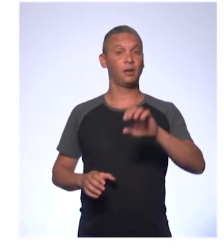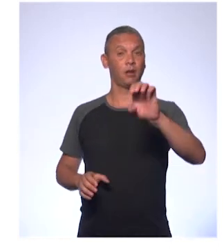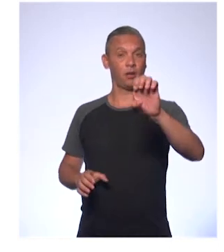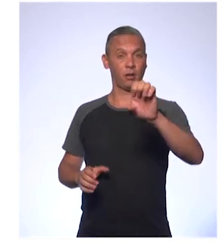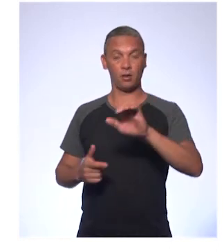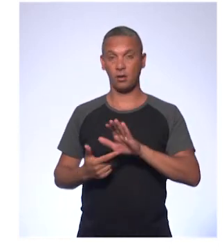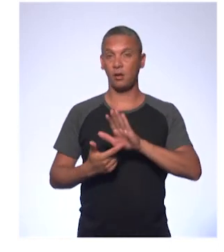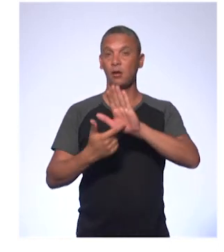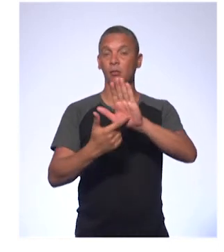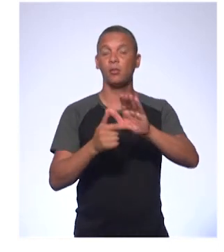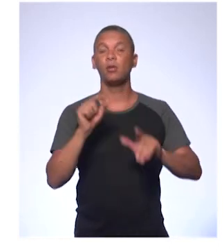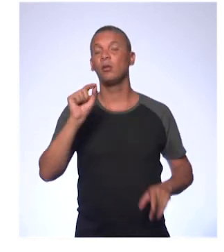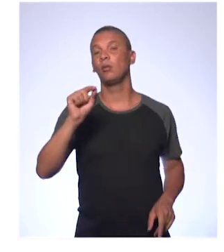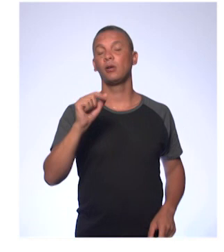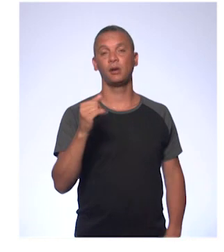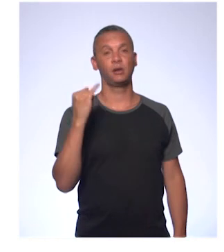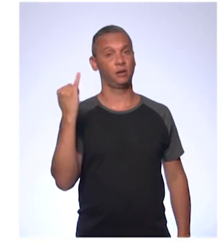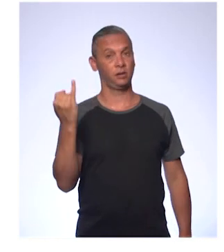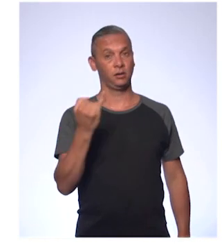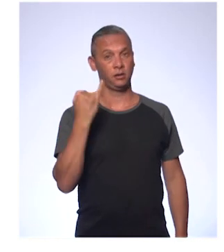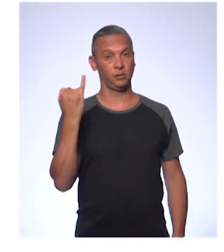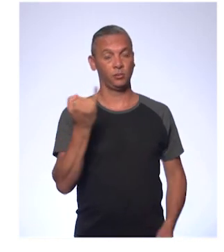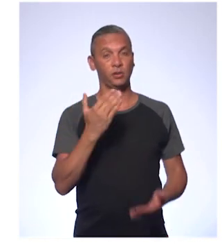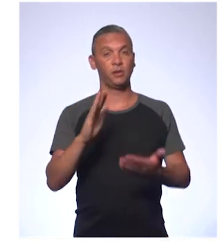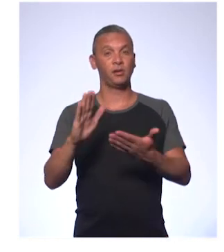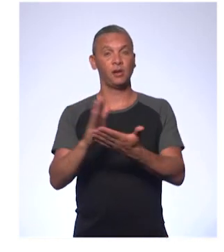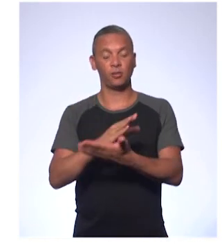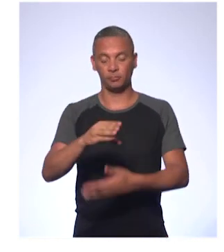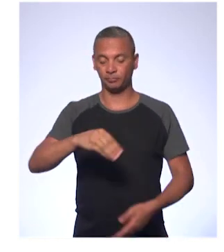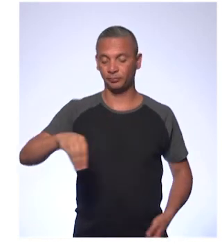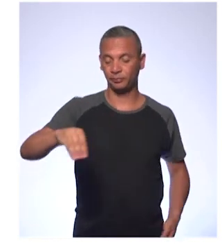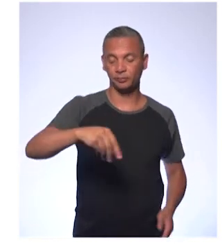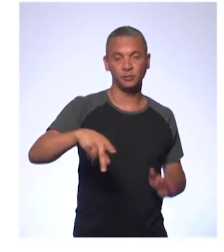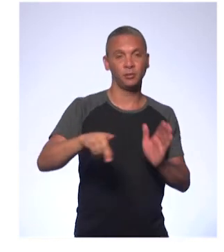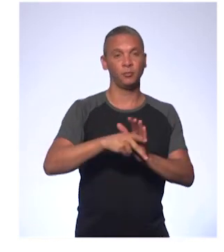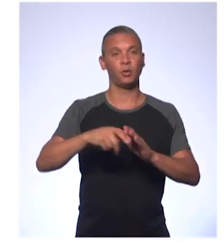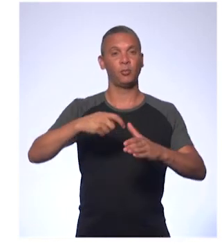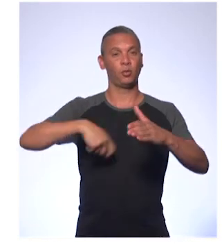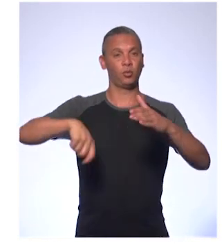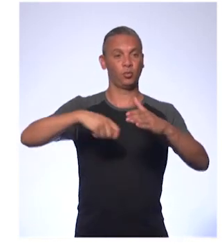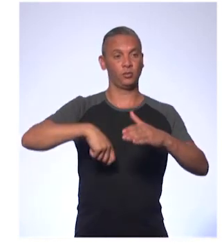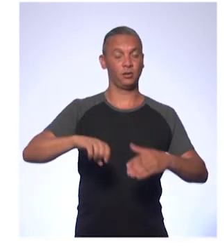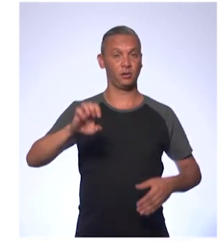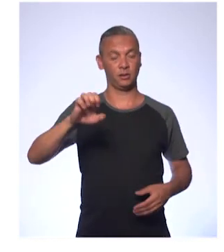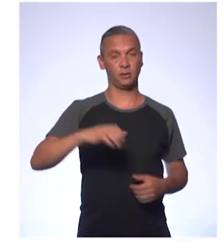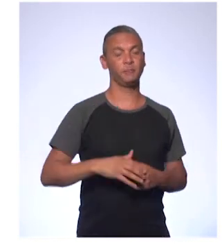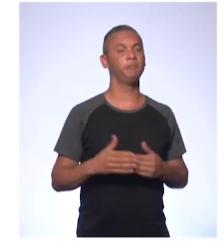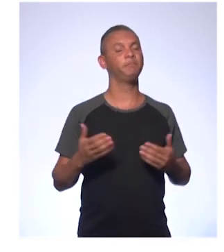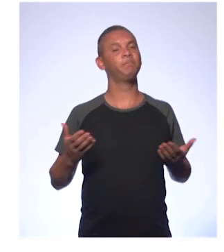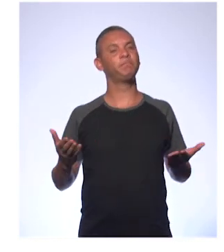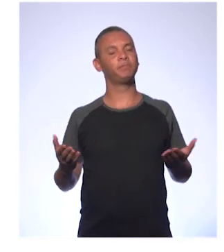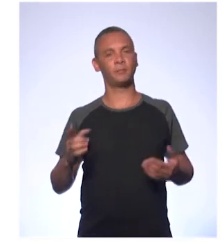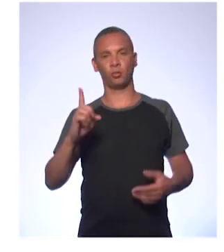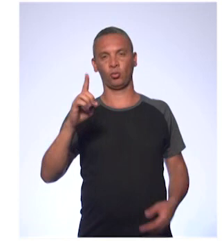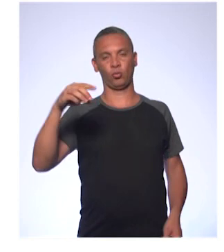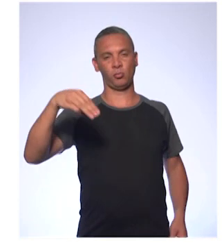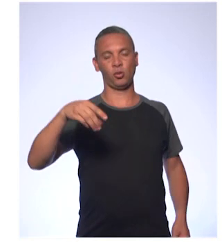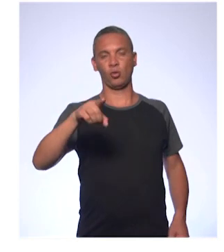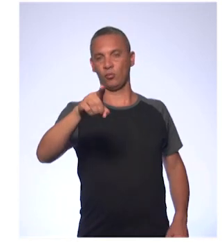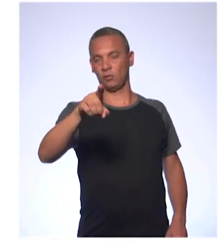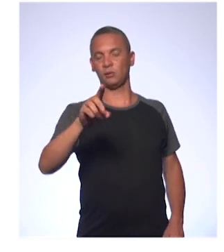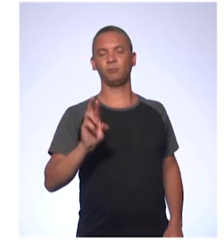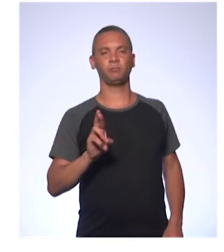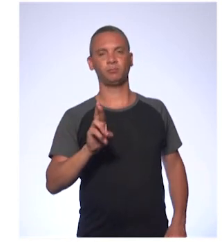evidencia relevância de alguns condimentos na cozinha hispânica. Essa foi a letra E. Bom, um minutinho para